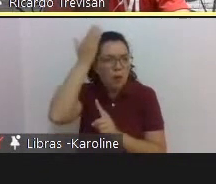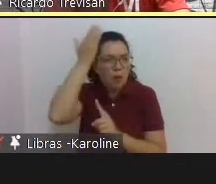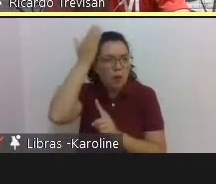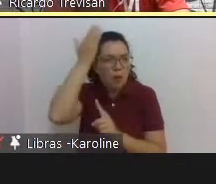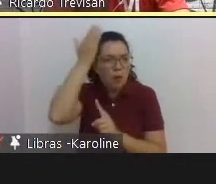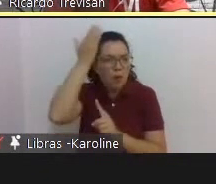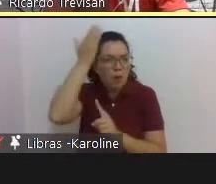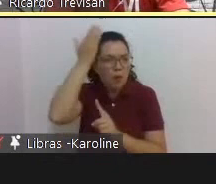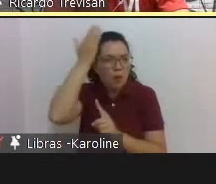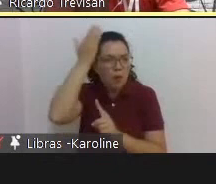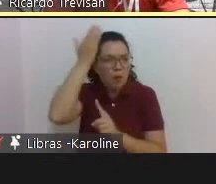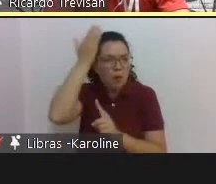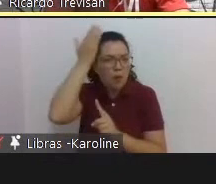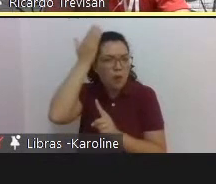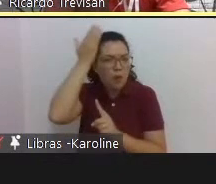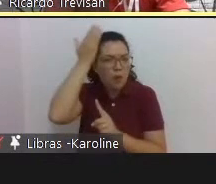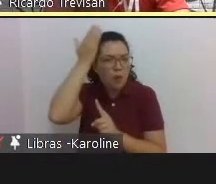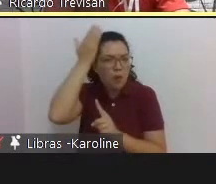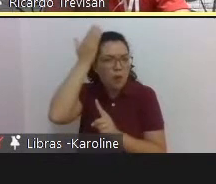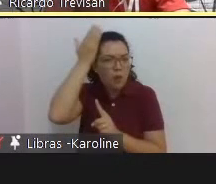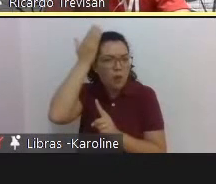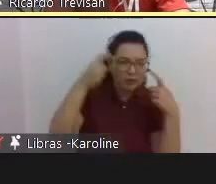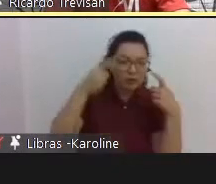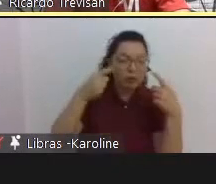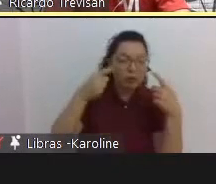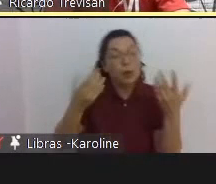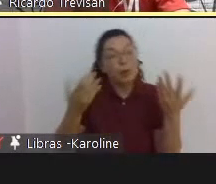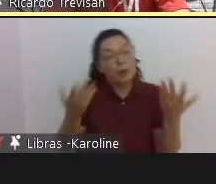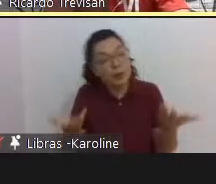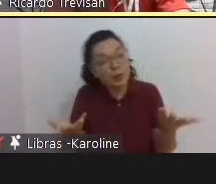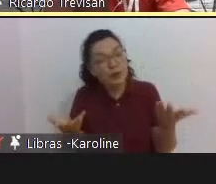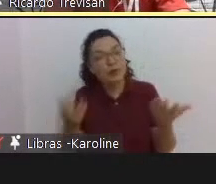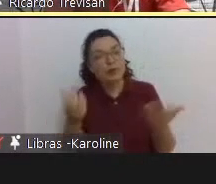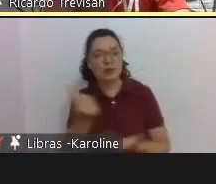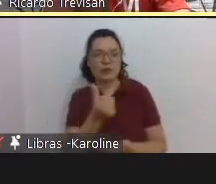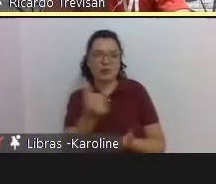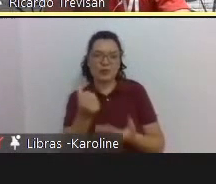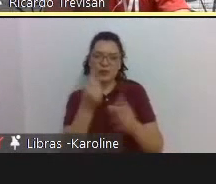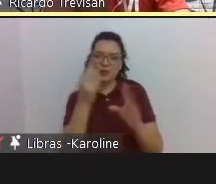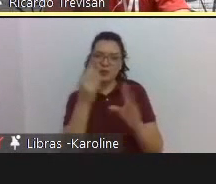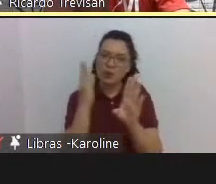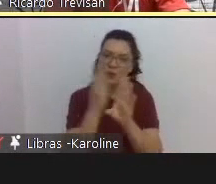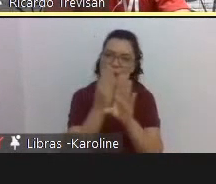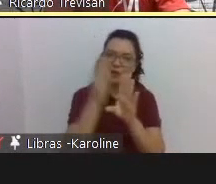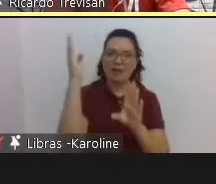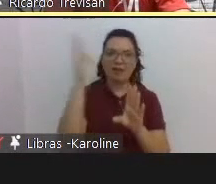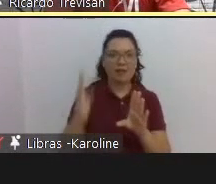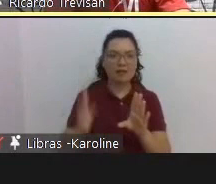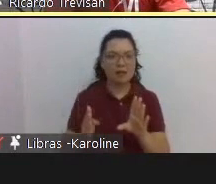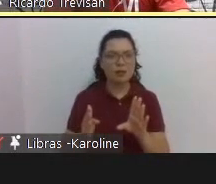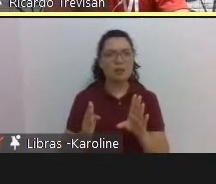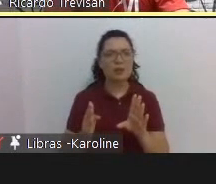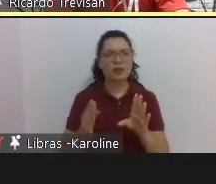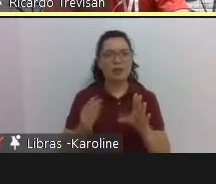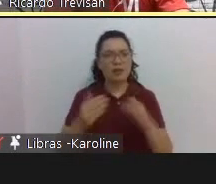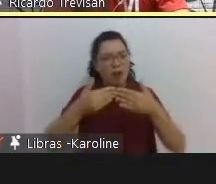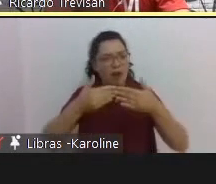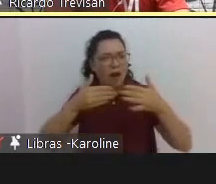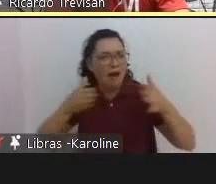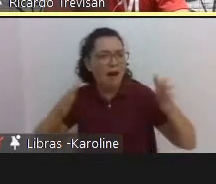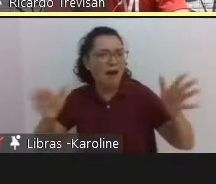sentido, a Amparque, com o seu sexto Enam Park, resiste e abre suas portas a demais instituições, associações e